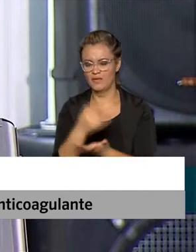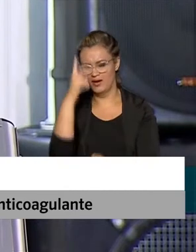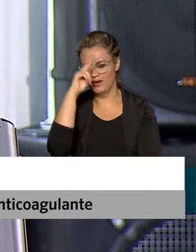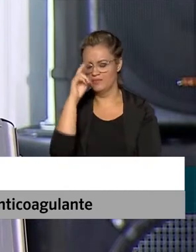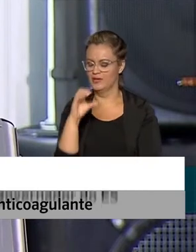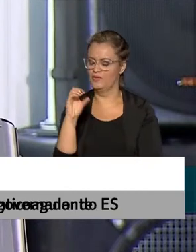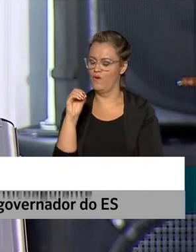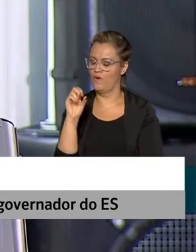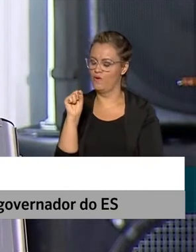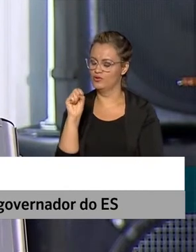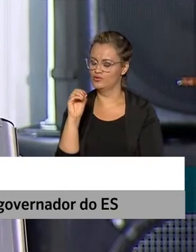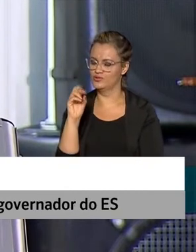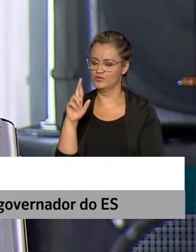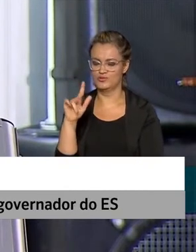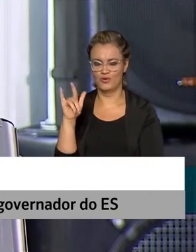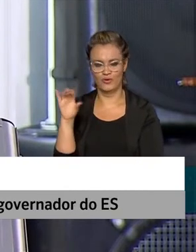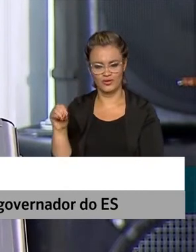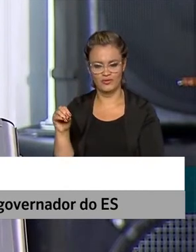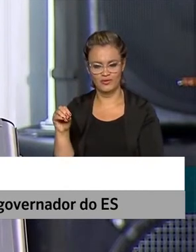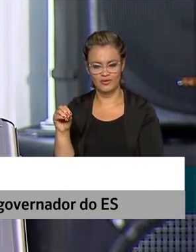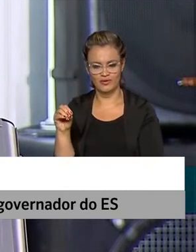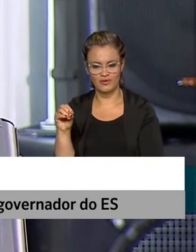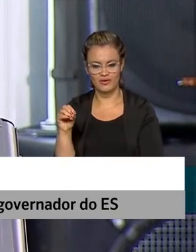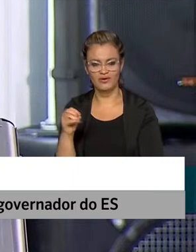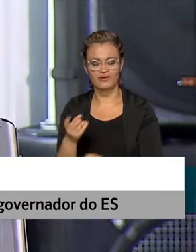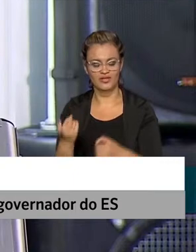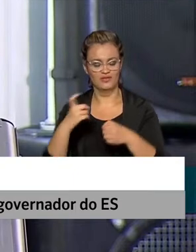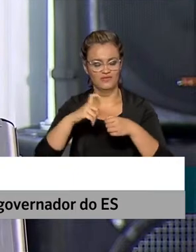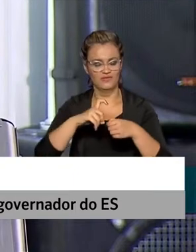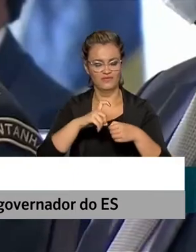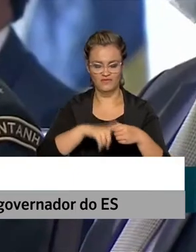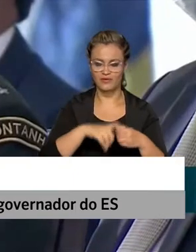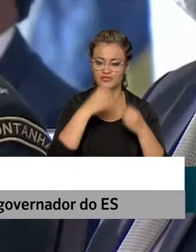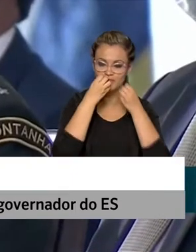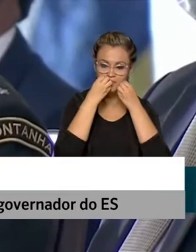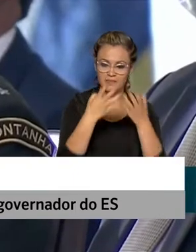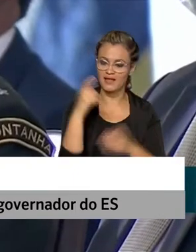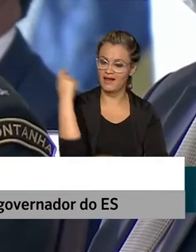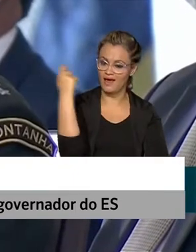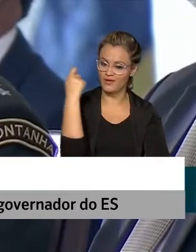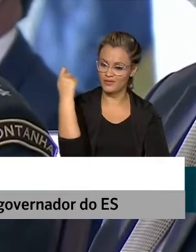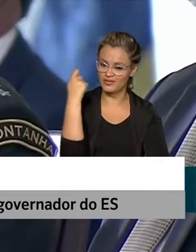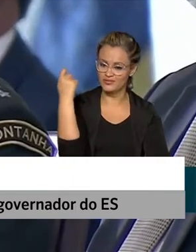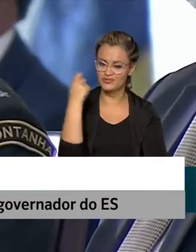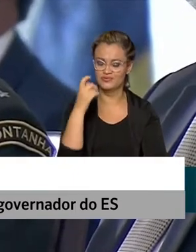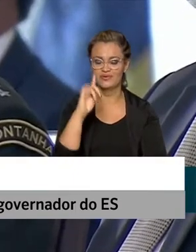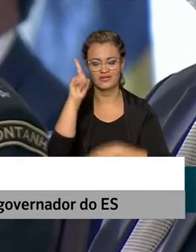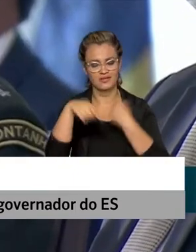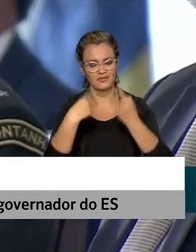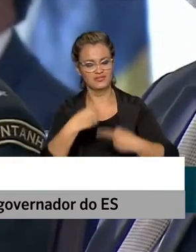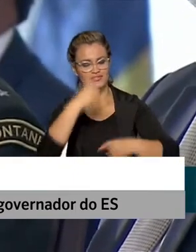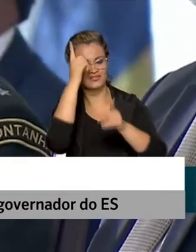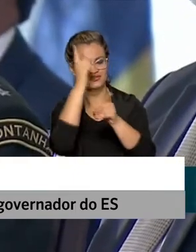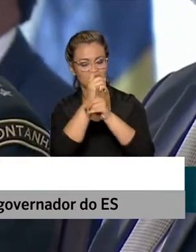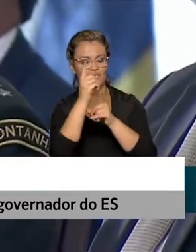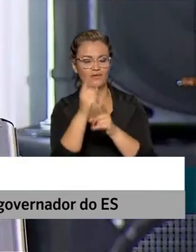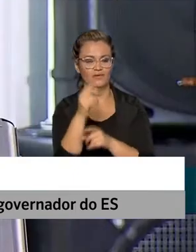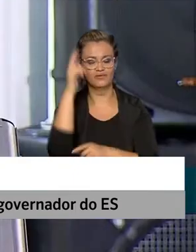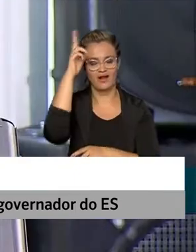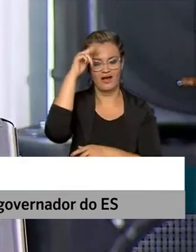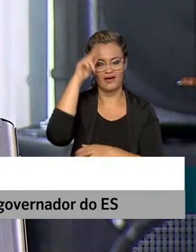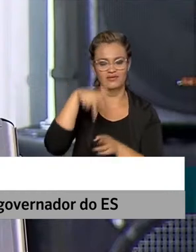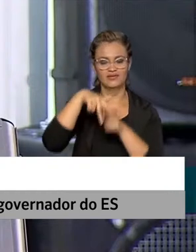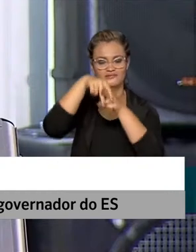Osório Legendário. Bom retorno aos pampas gaúchos e que nossos estribos se choquem em cavalgadas futuras.